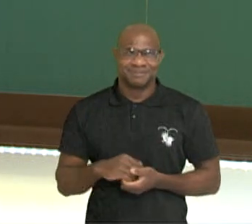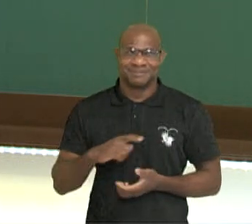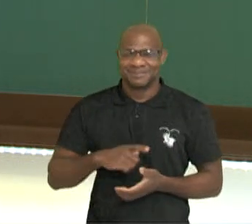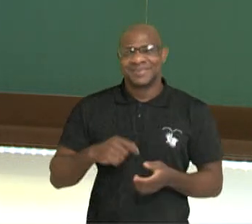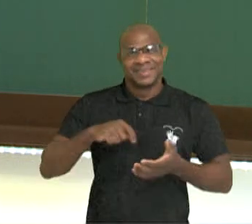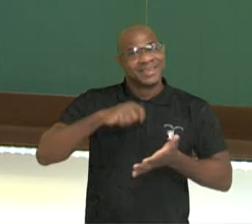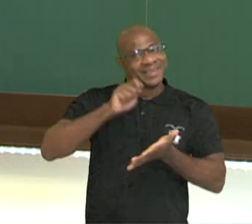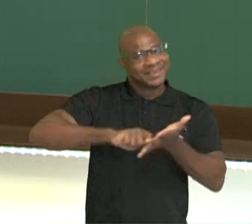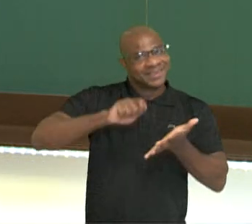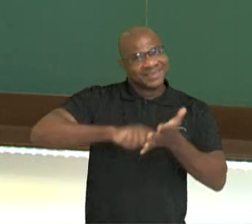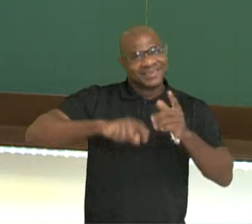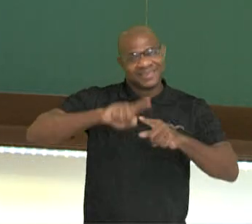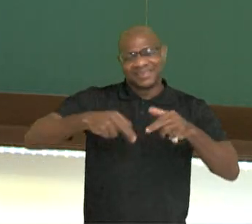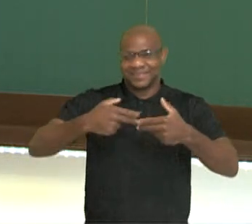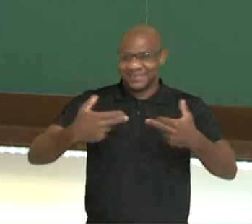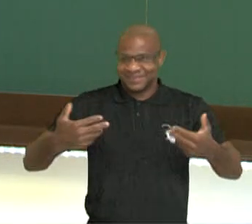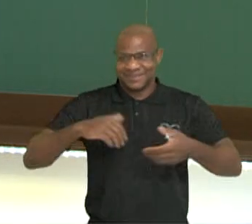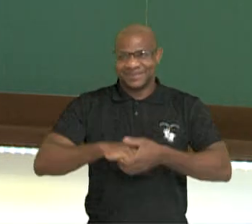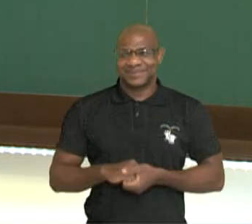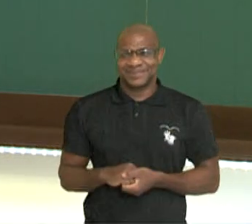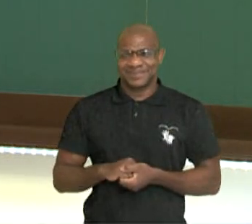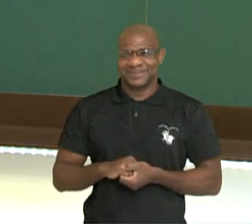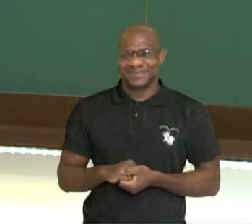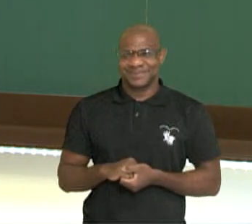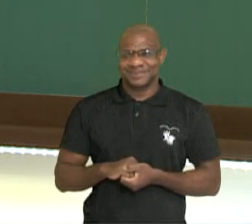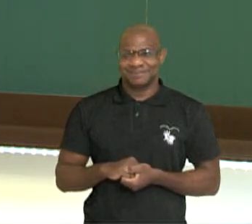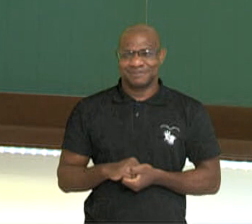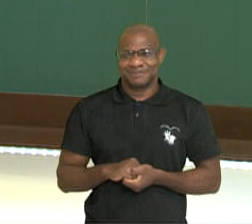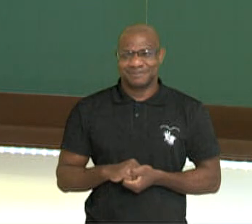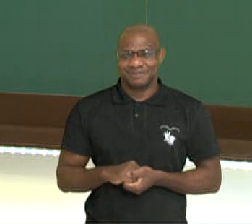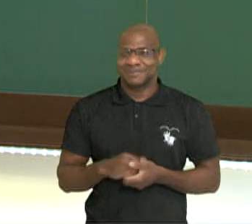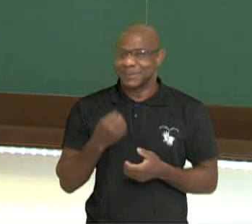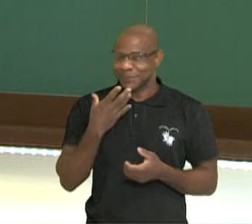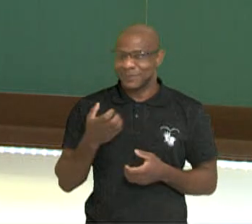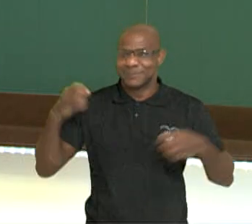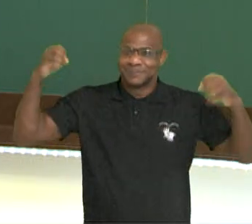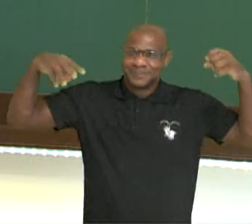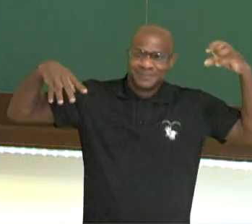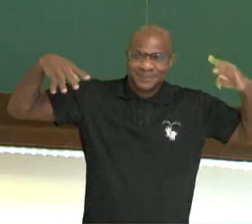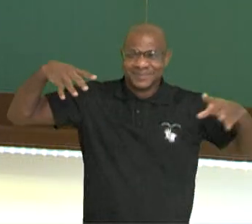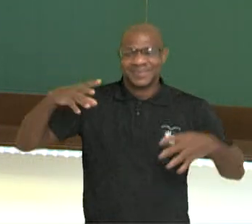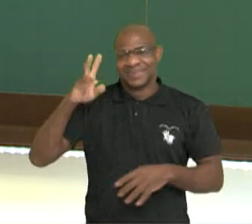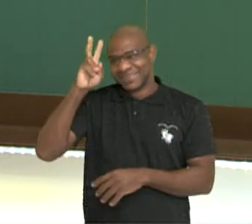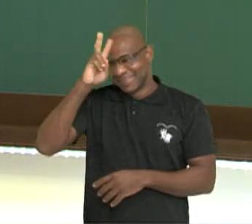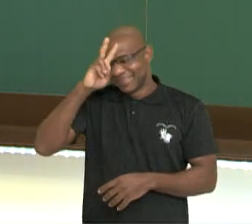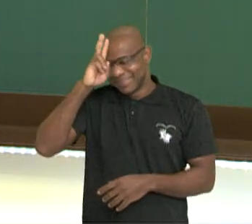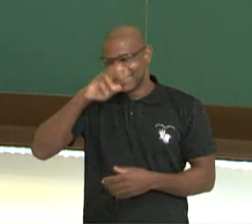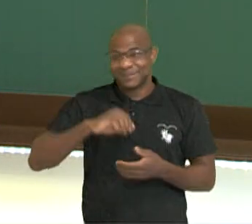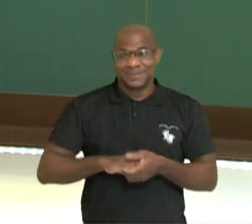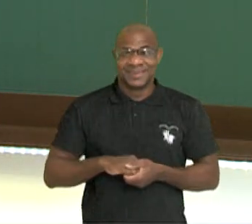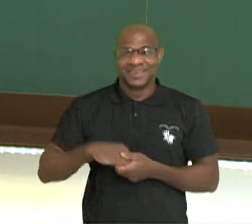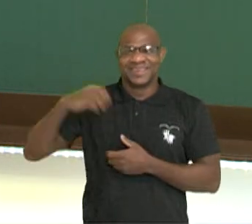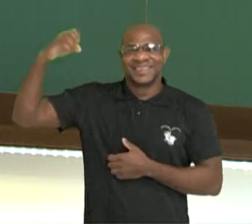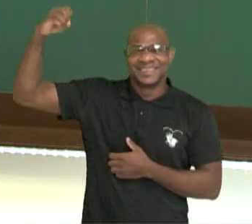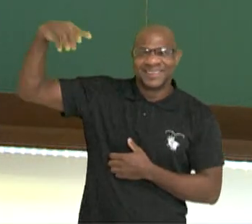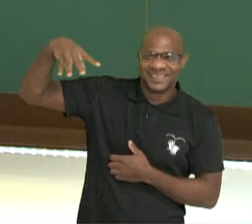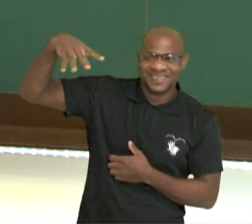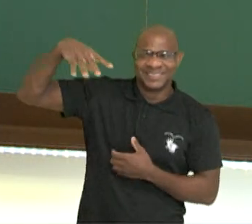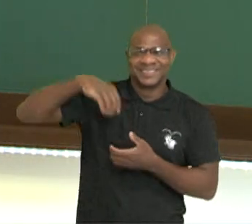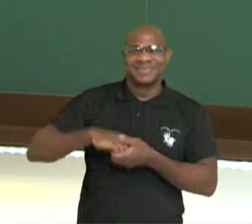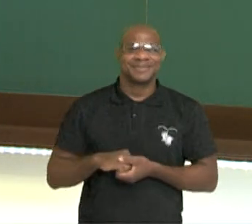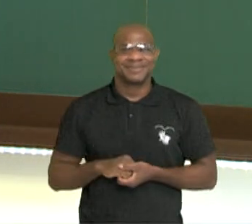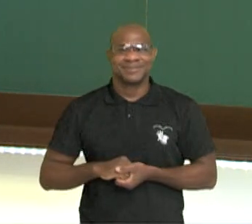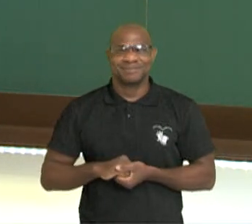seus materiais sobre uma mesa, uma escrivaninha? Lembre-se que uma claridade, uma